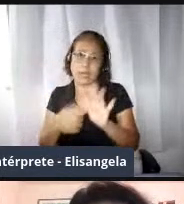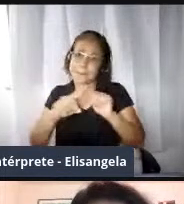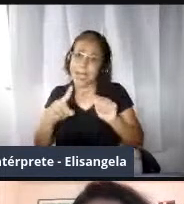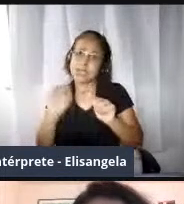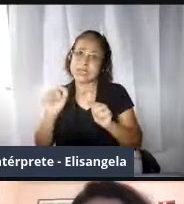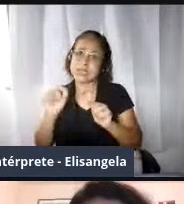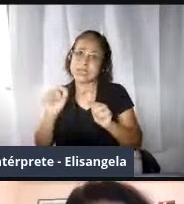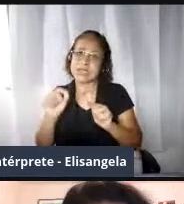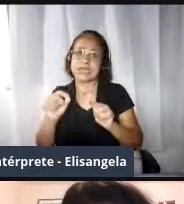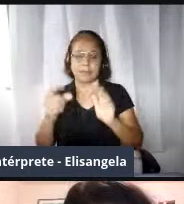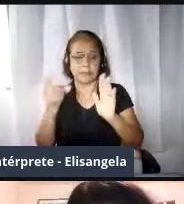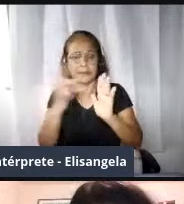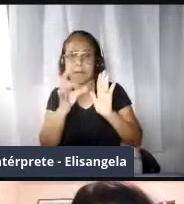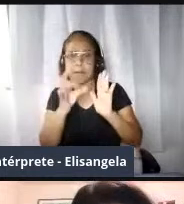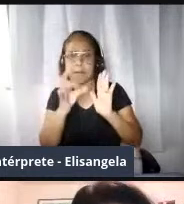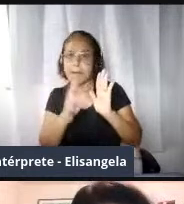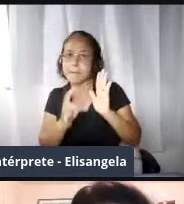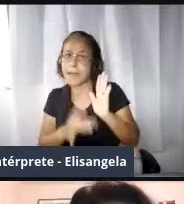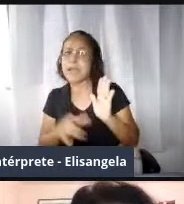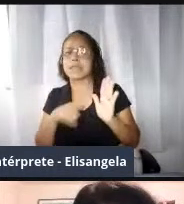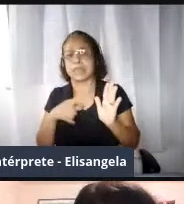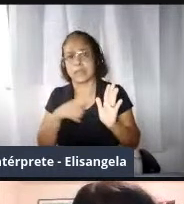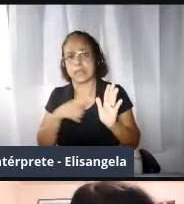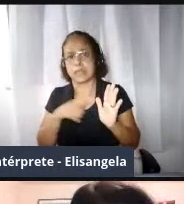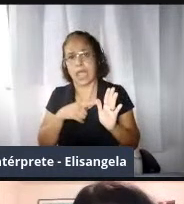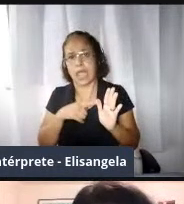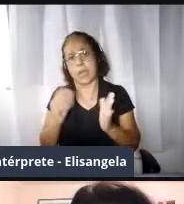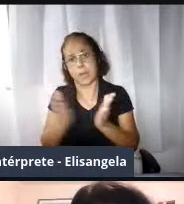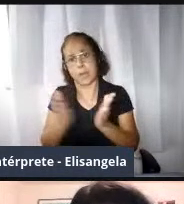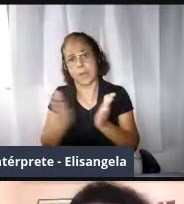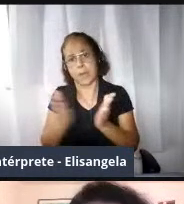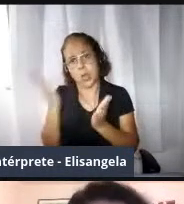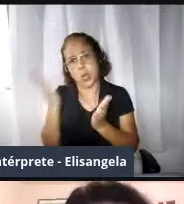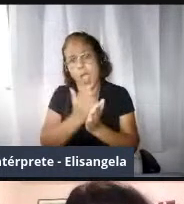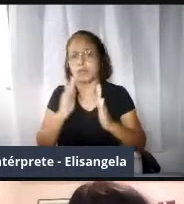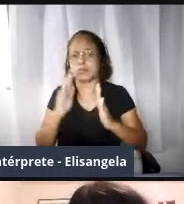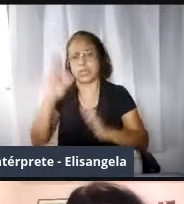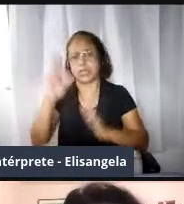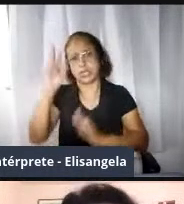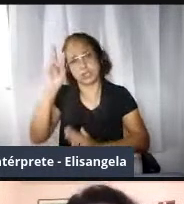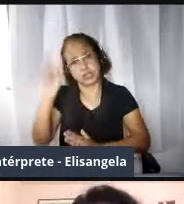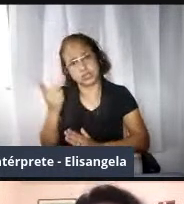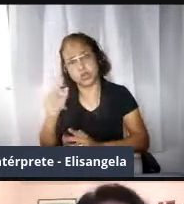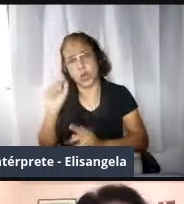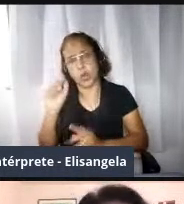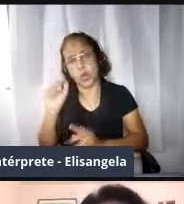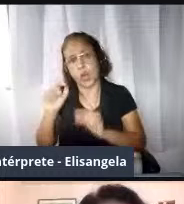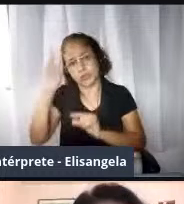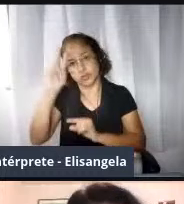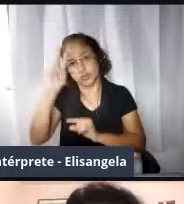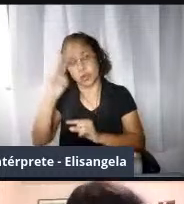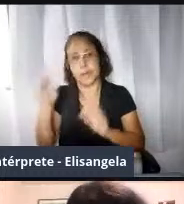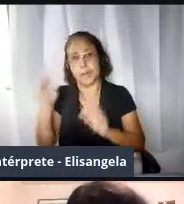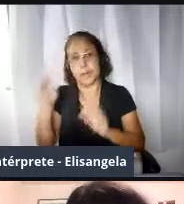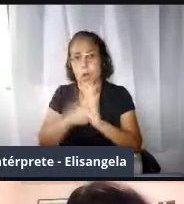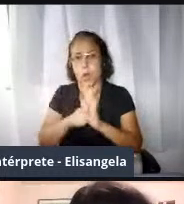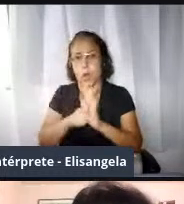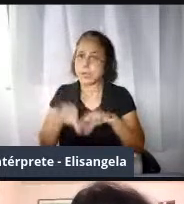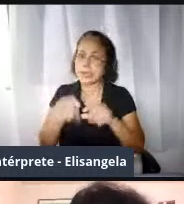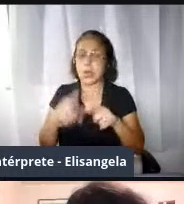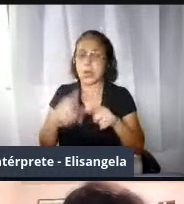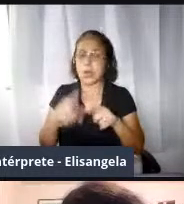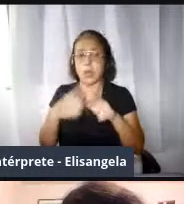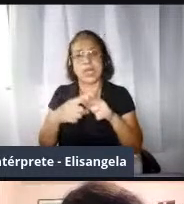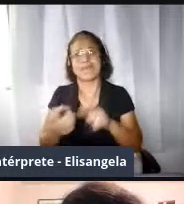de manuais de história da educação, de textos, né, dizendo que não é possível tratar dessa temática porque era proibido, todas